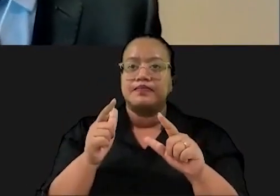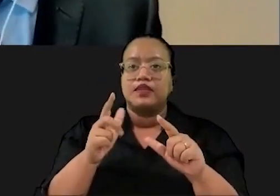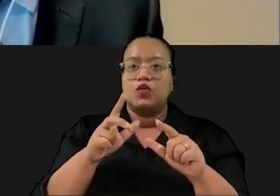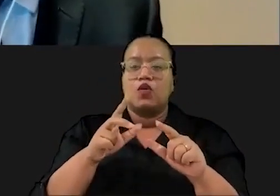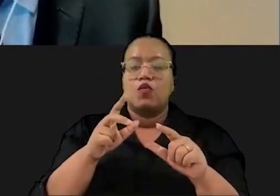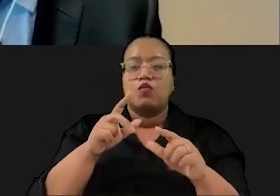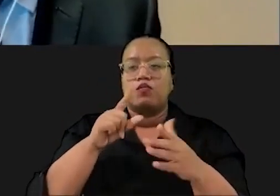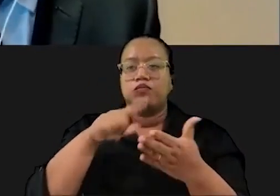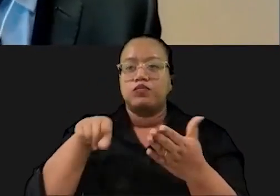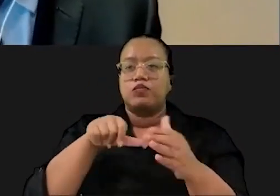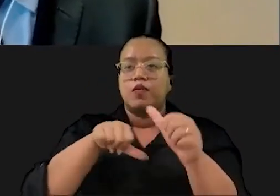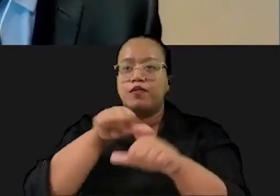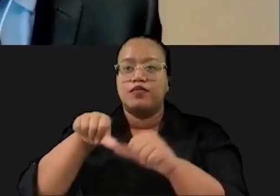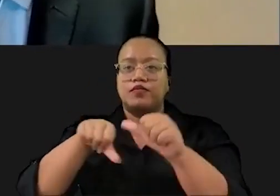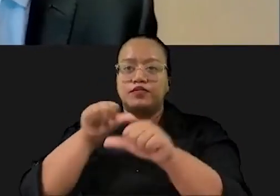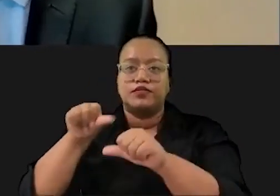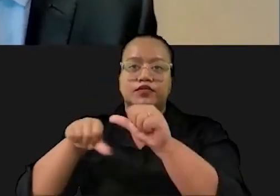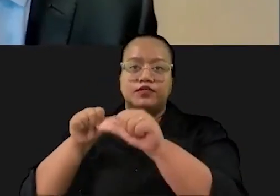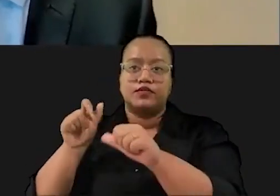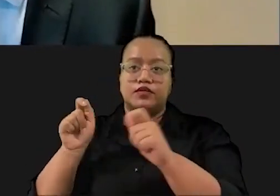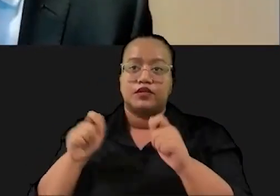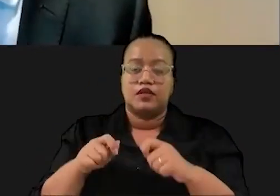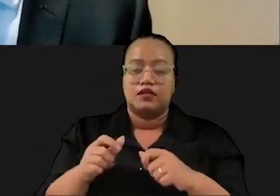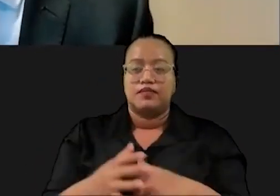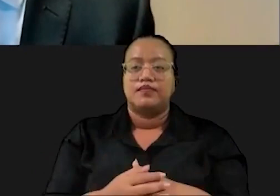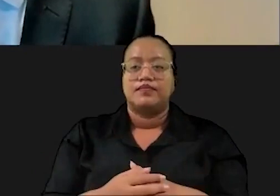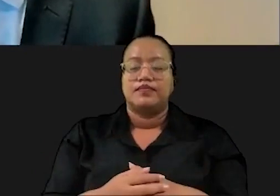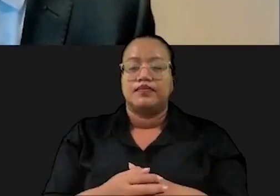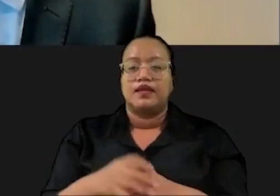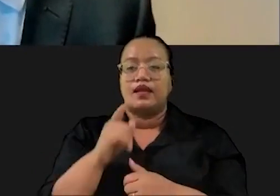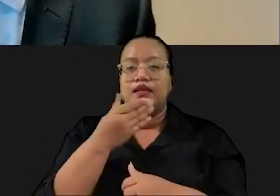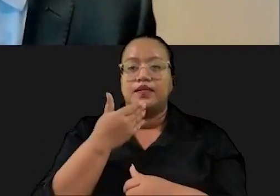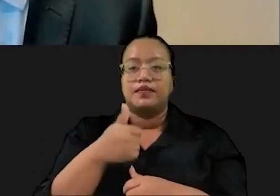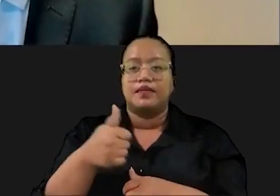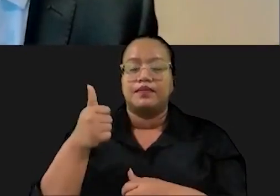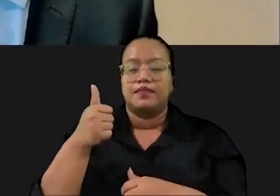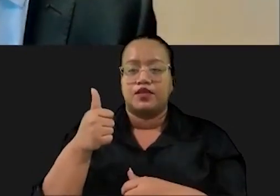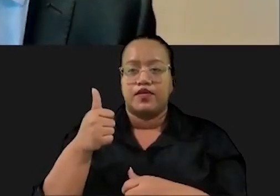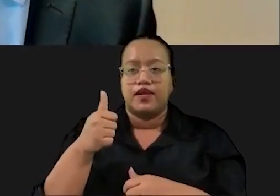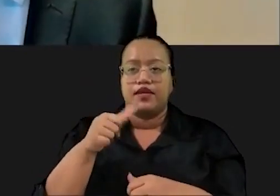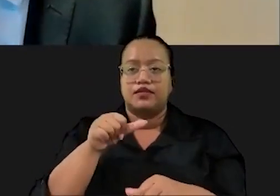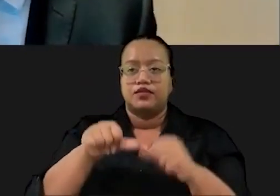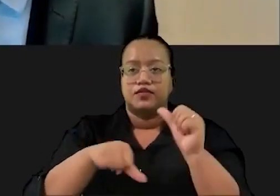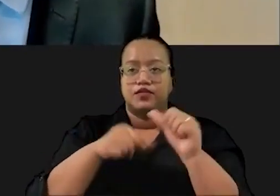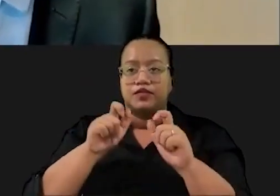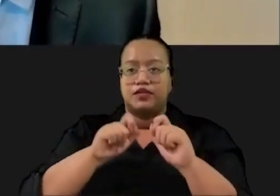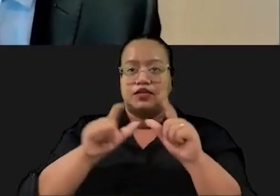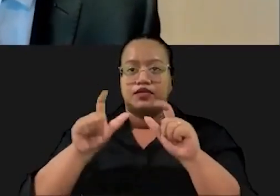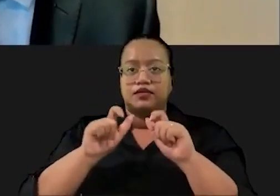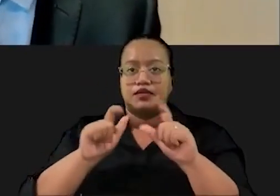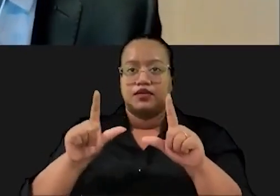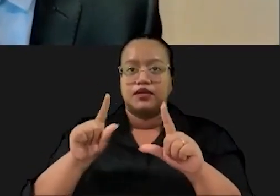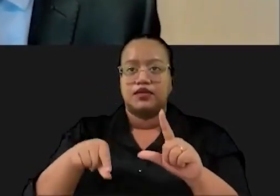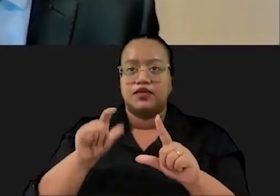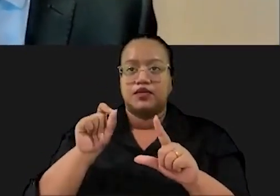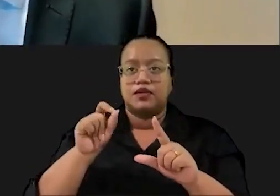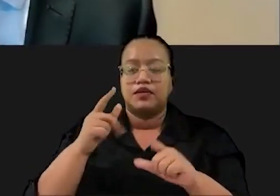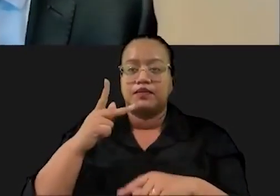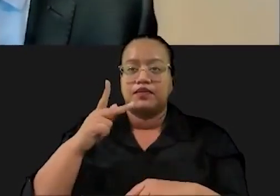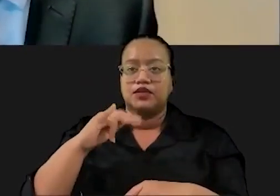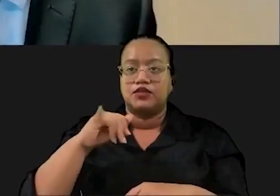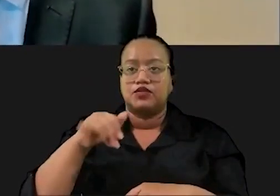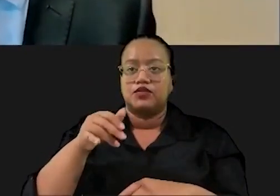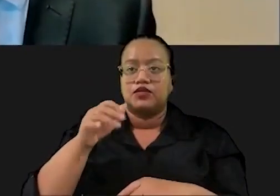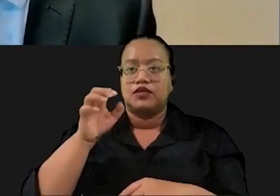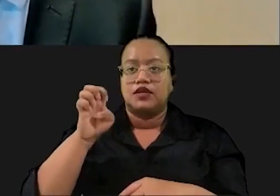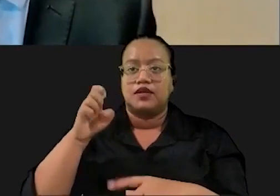experiência, para melhorar essa forma de desenvolvimento das telas, aproveitar muito a experiência do PJE mais R, que conseguiu evoluir muito em pouquíssimo tempo. Quem